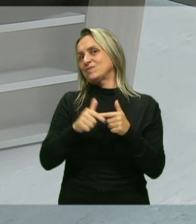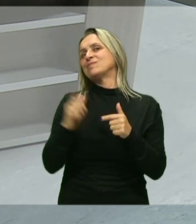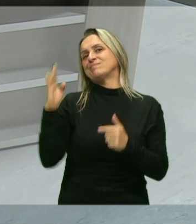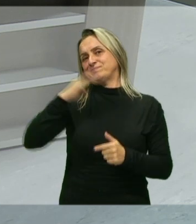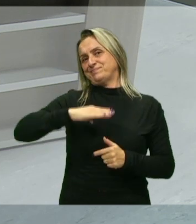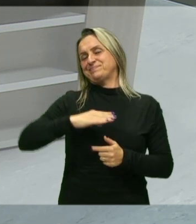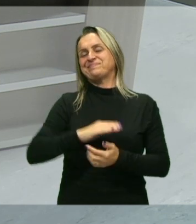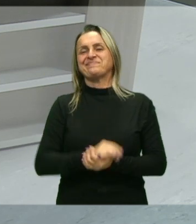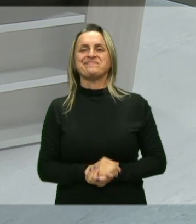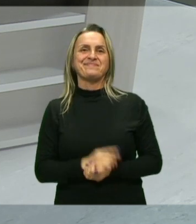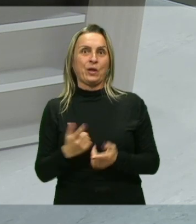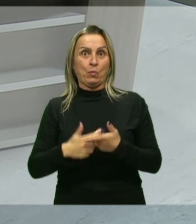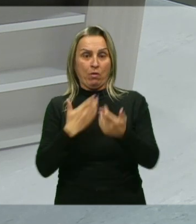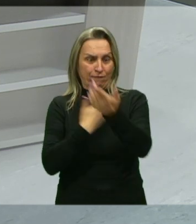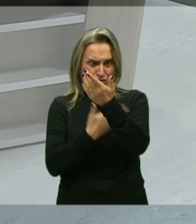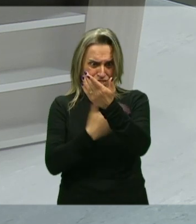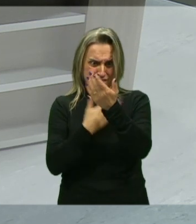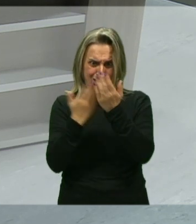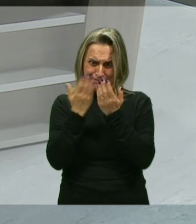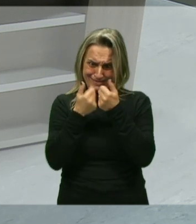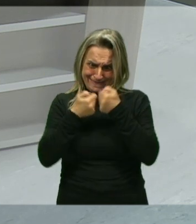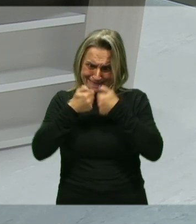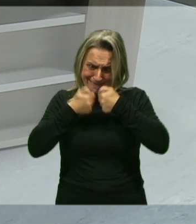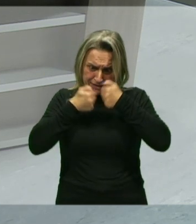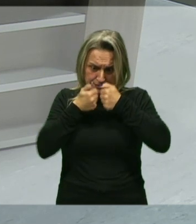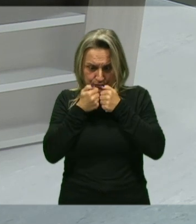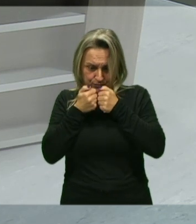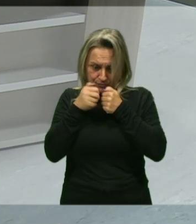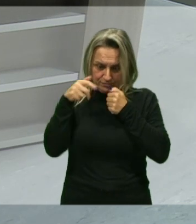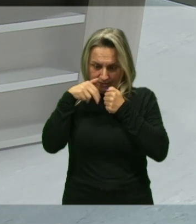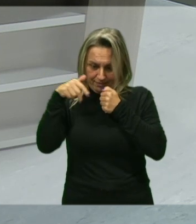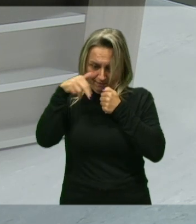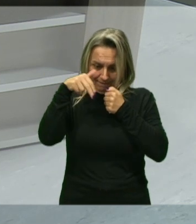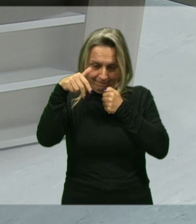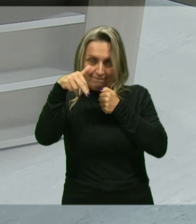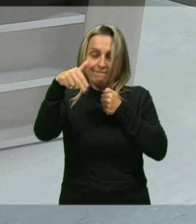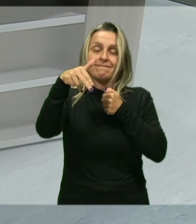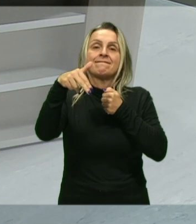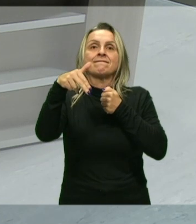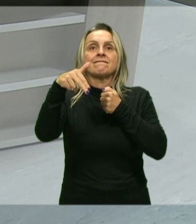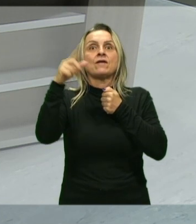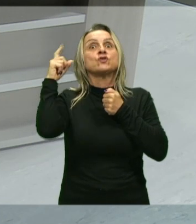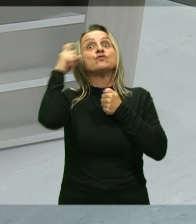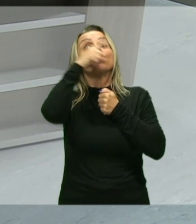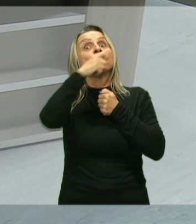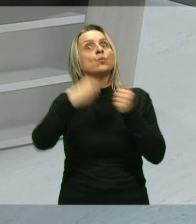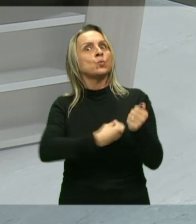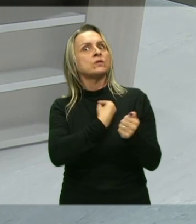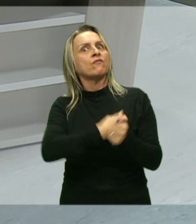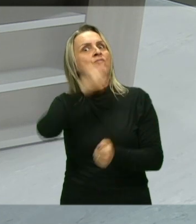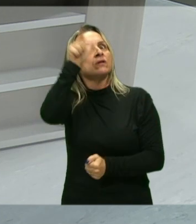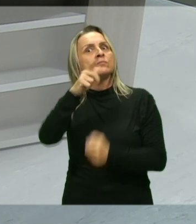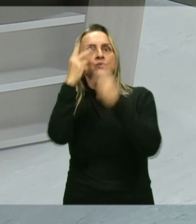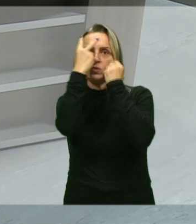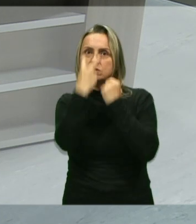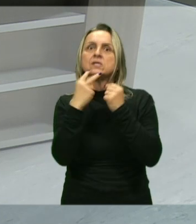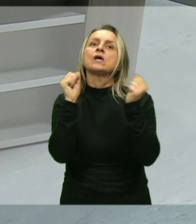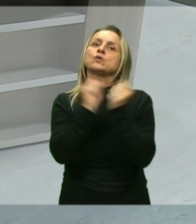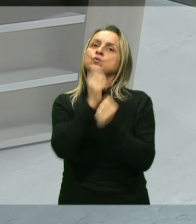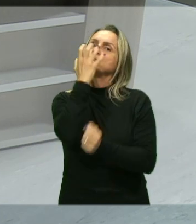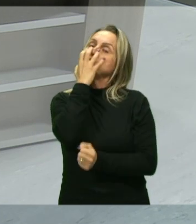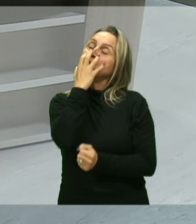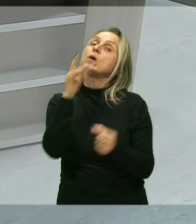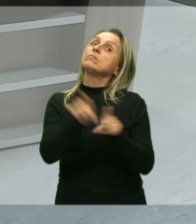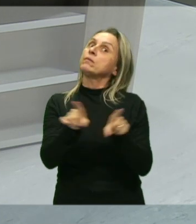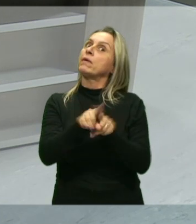meio fanatizadas Fica. por aquele equipamento que anda na rua, mas não olha o que está na rua, né? Não olha nem quem está à